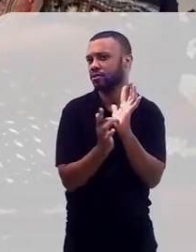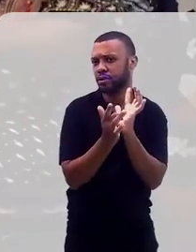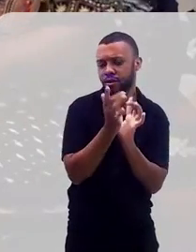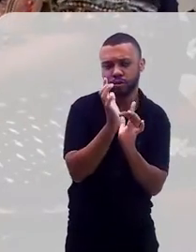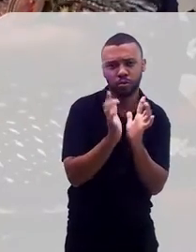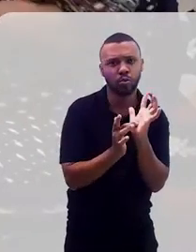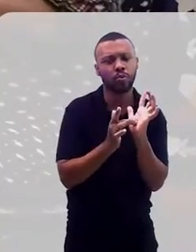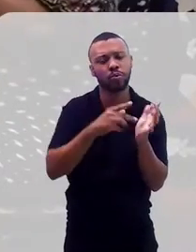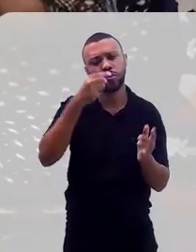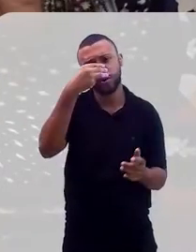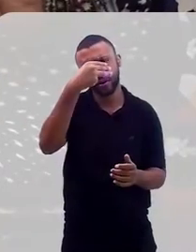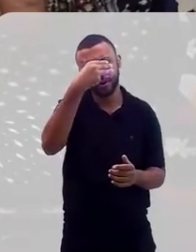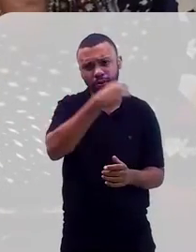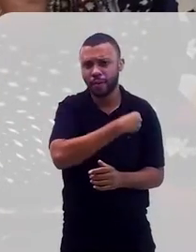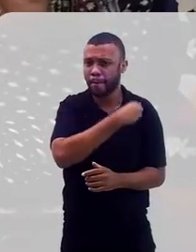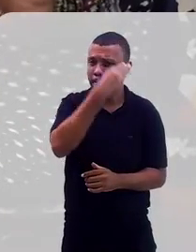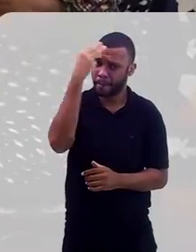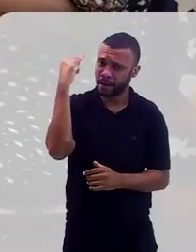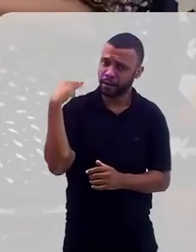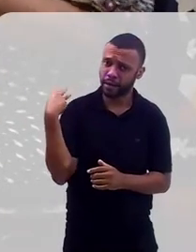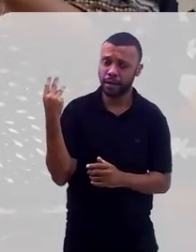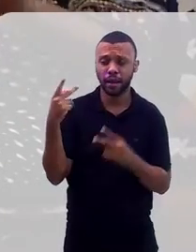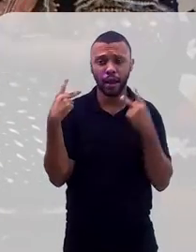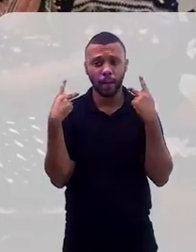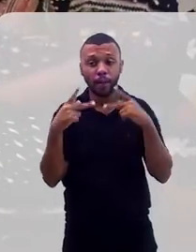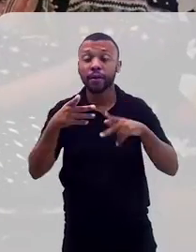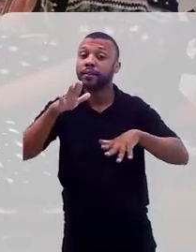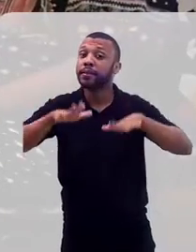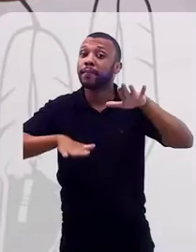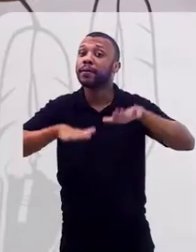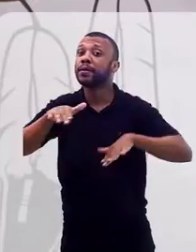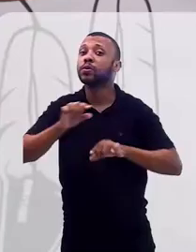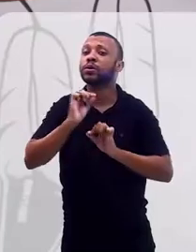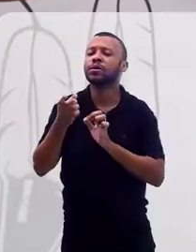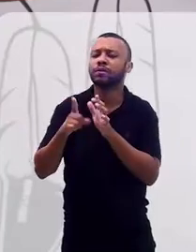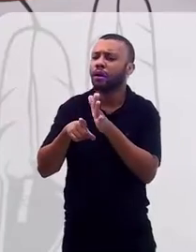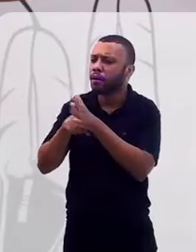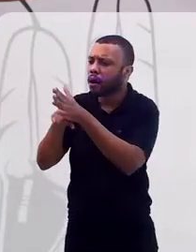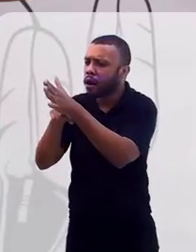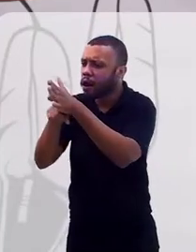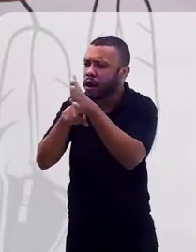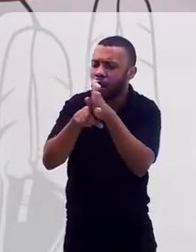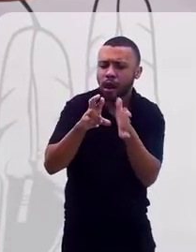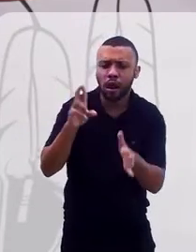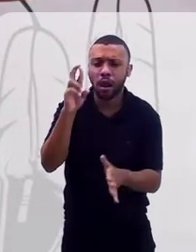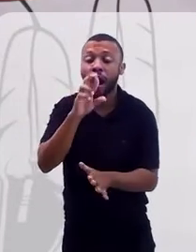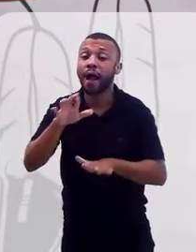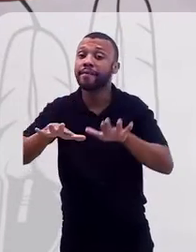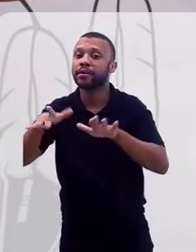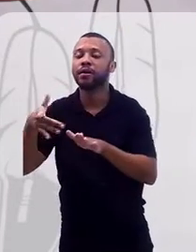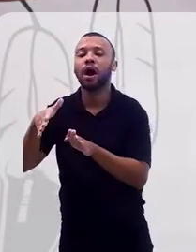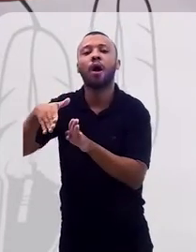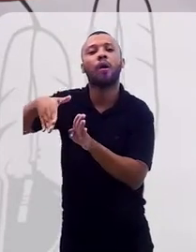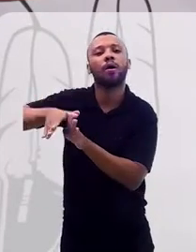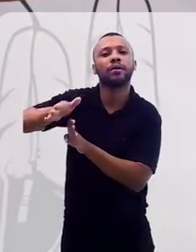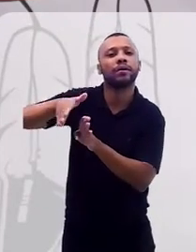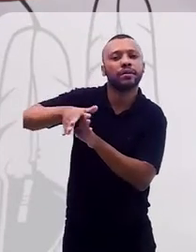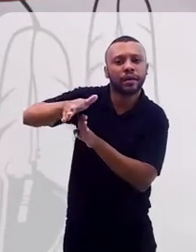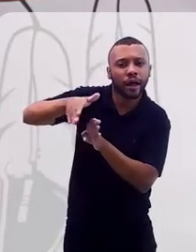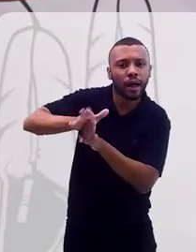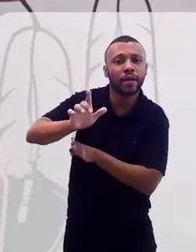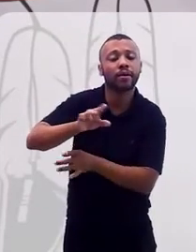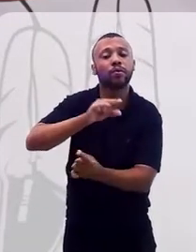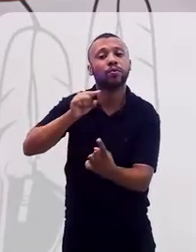ter acesso a Jesus a Maria a profetas eu posso dependendo do que eu tô procurando né E às vezes eu sou